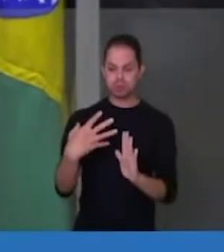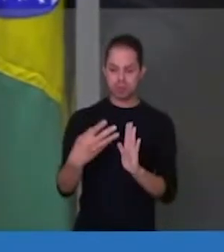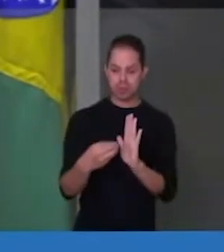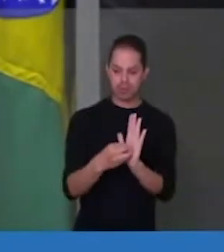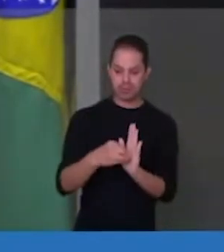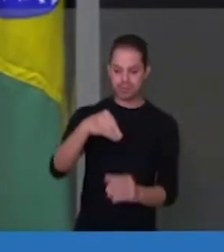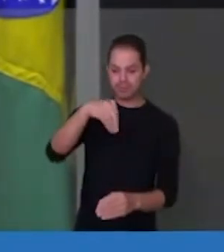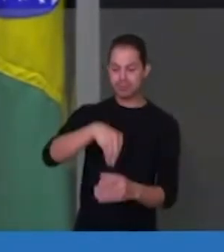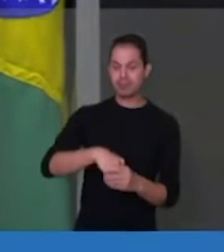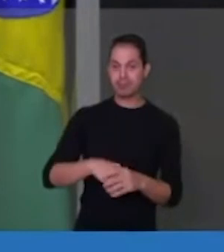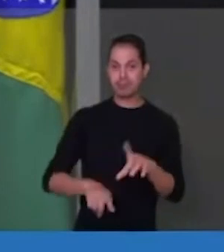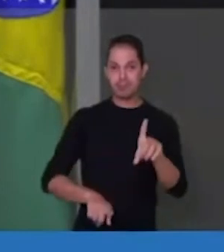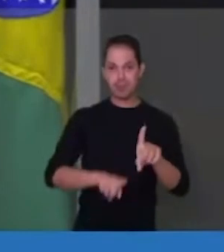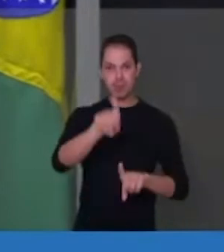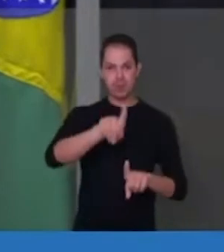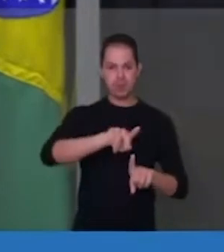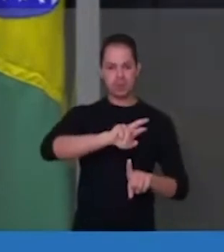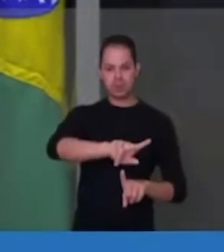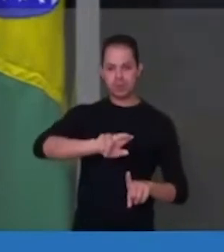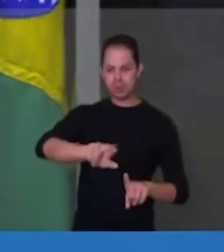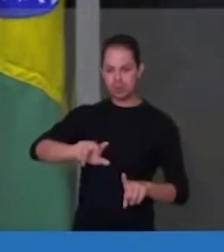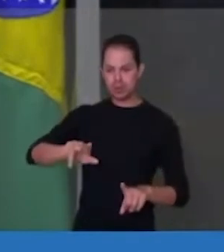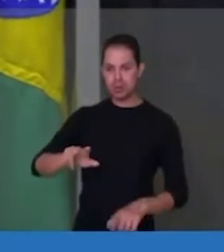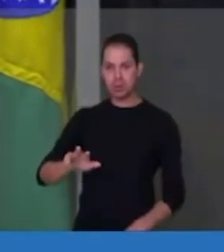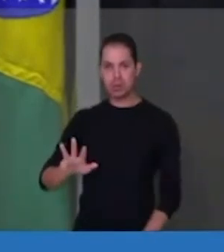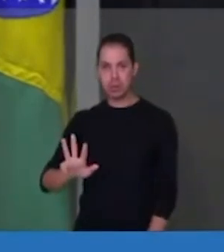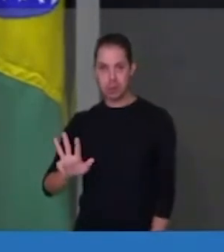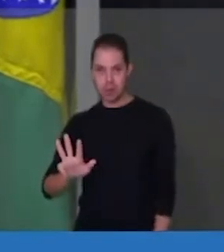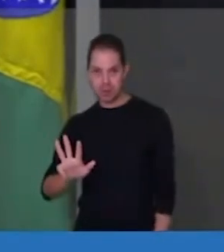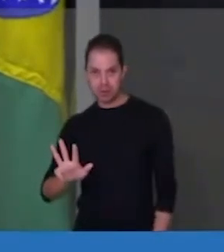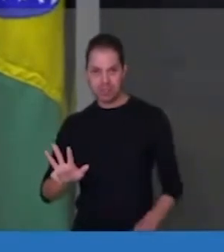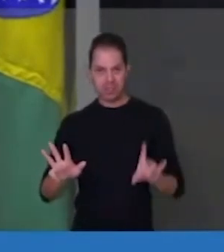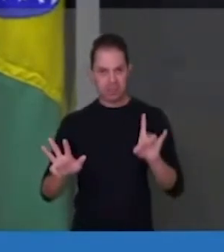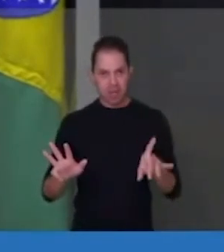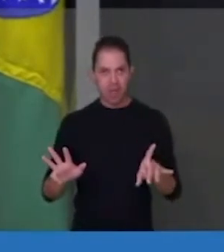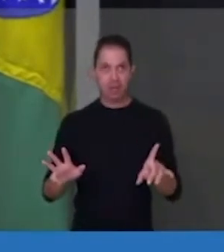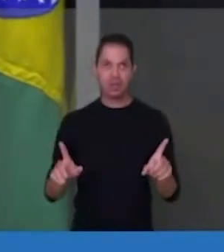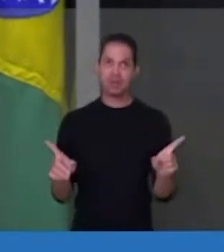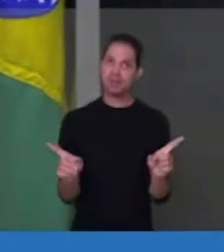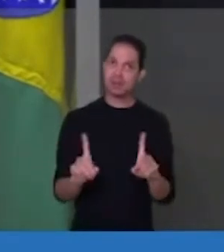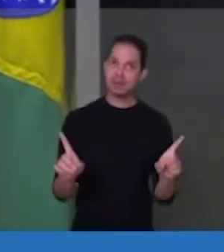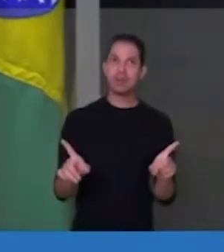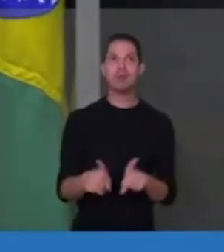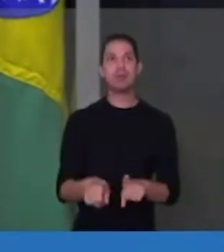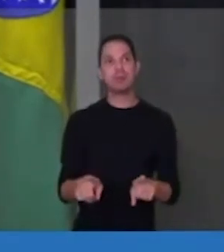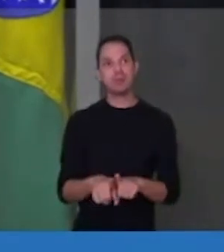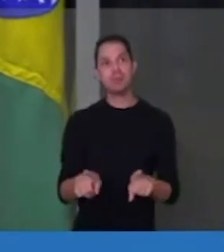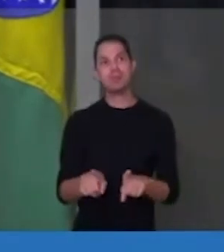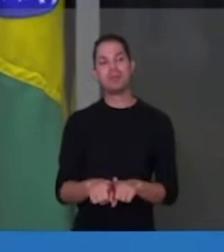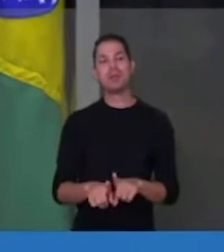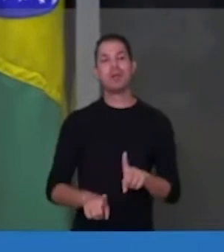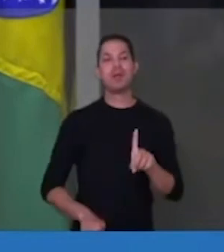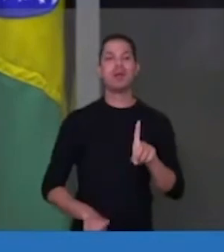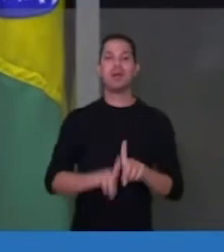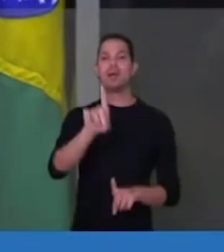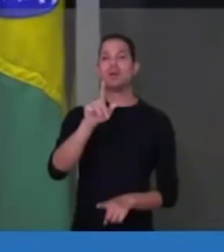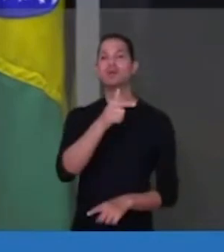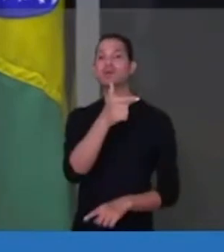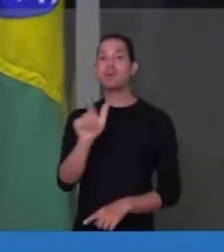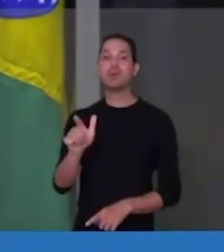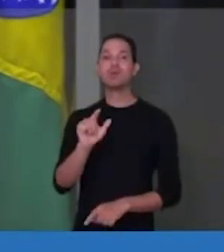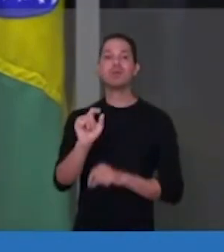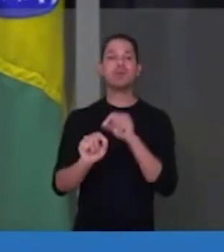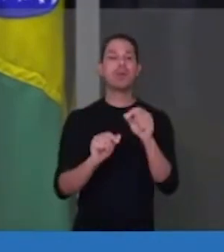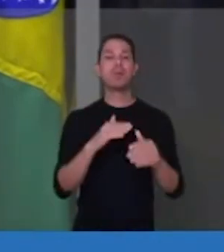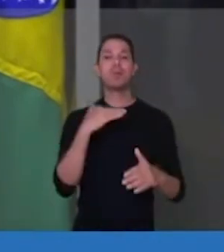esses recordes que o nosso presidente Lula atinge. Ele também atinge também o recorde de mortes